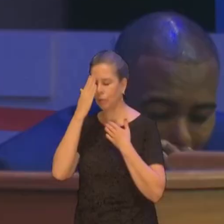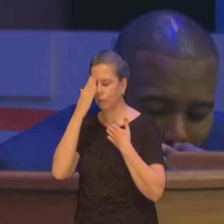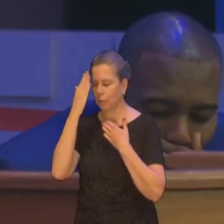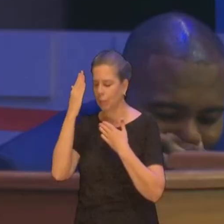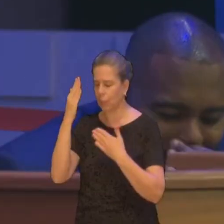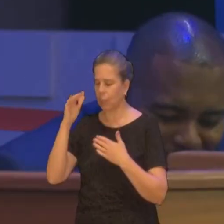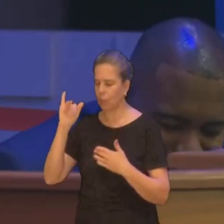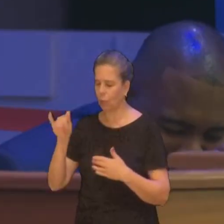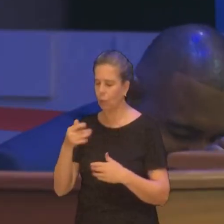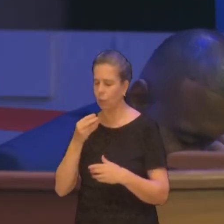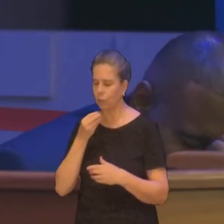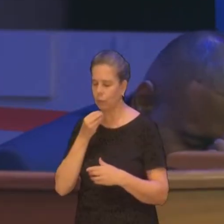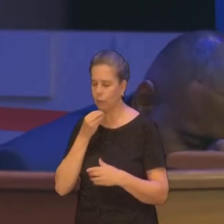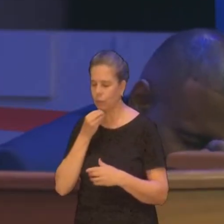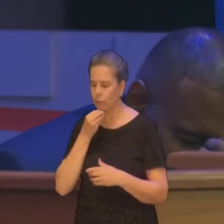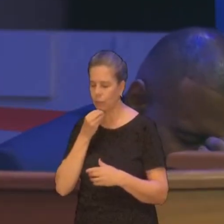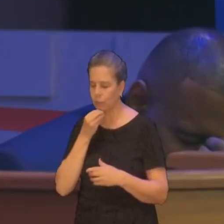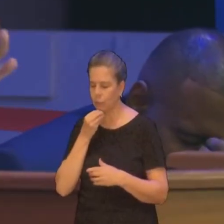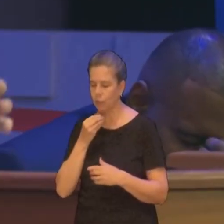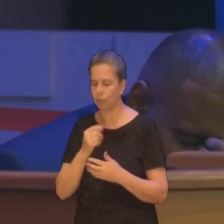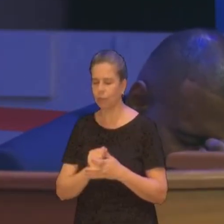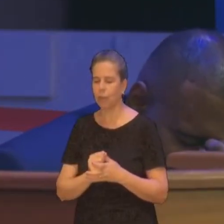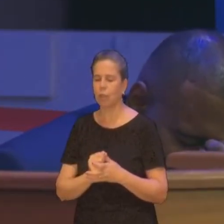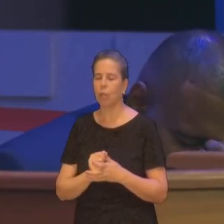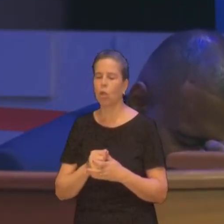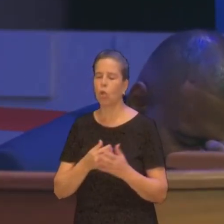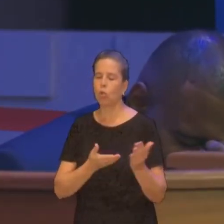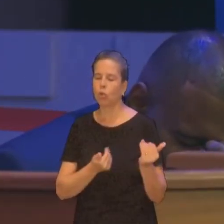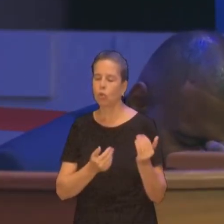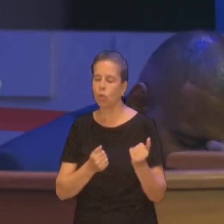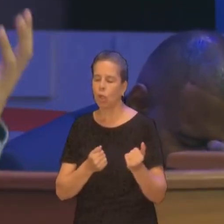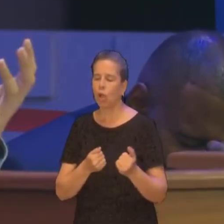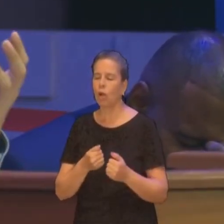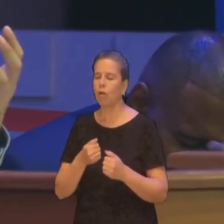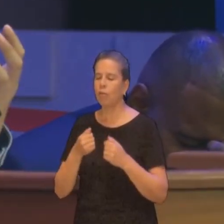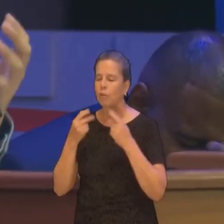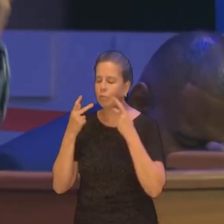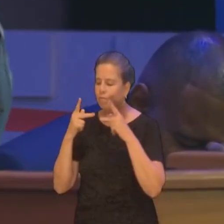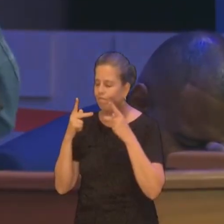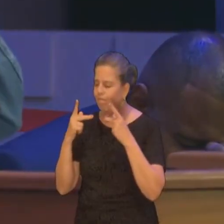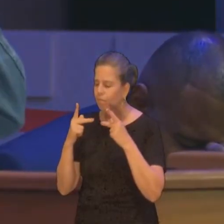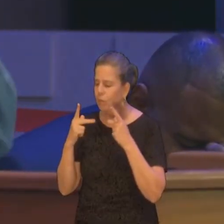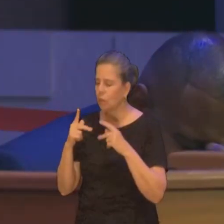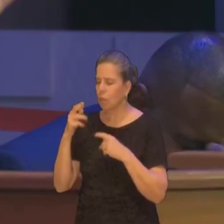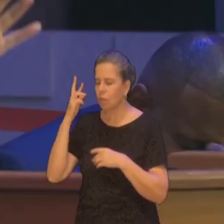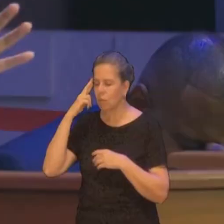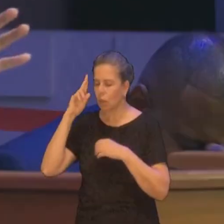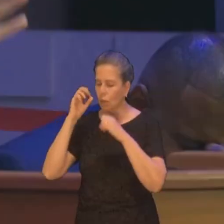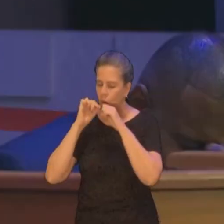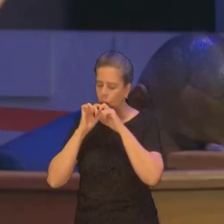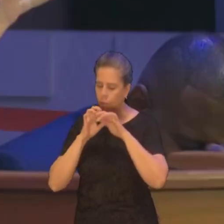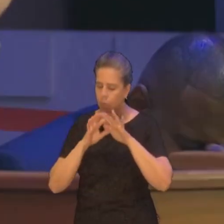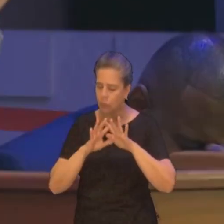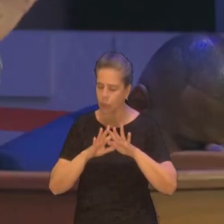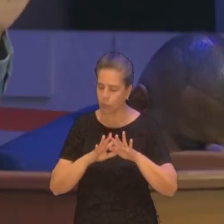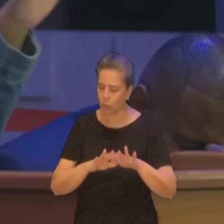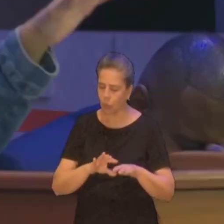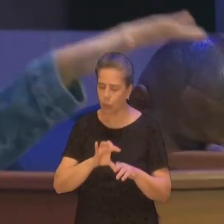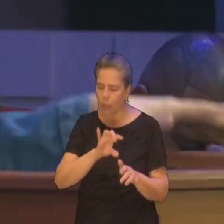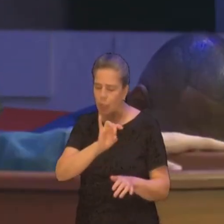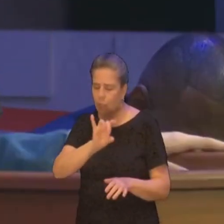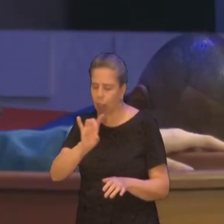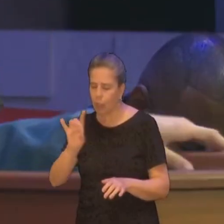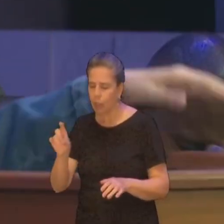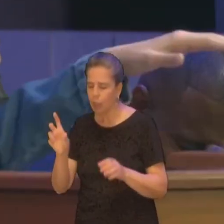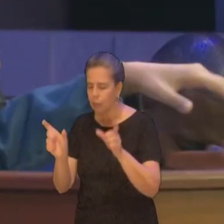ouvirmos cada um destes jovens, Pai. Que o Senhor abençoe esse ministério. Que o Senhor abençoe cada pessoa que